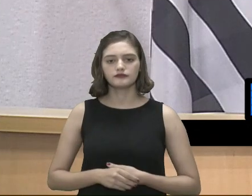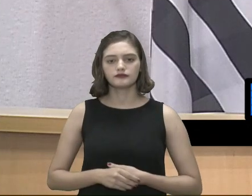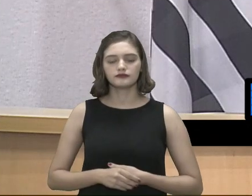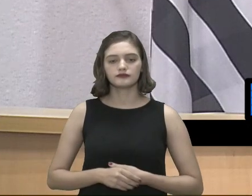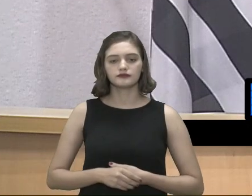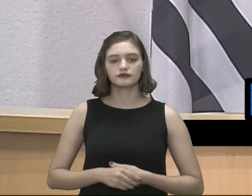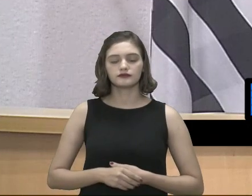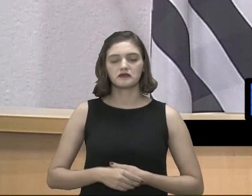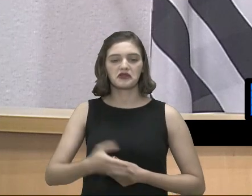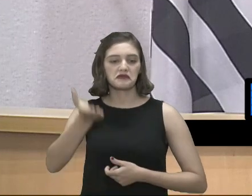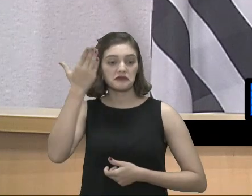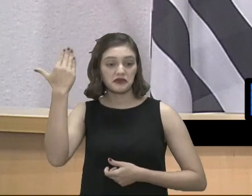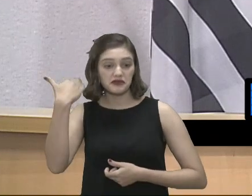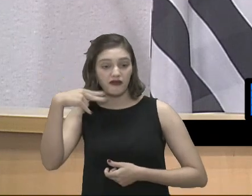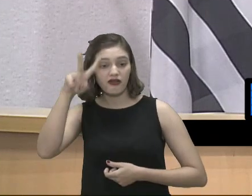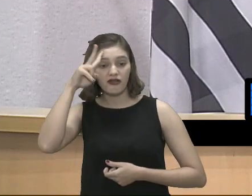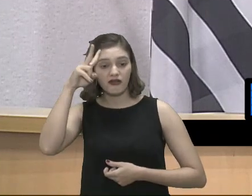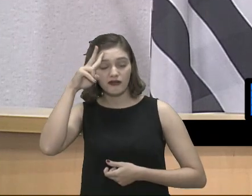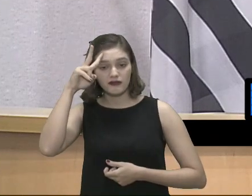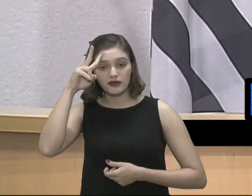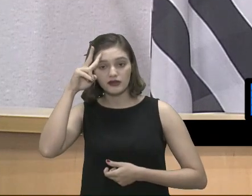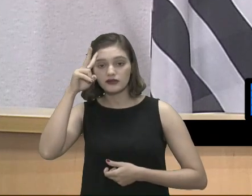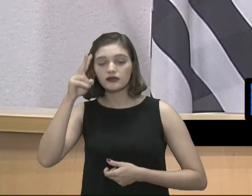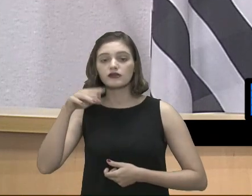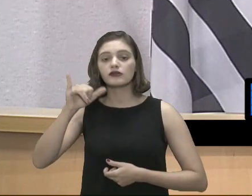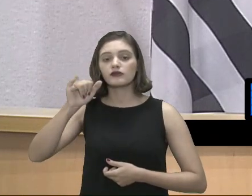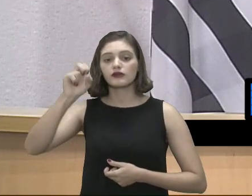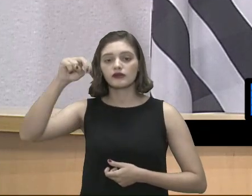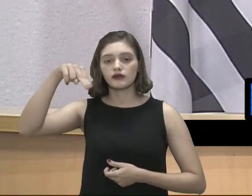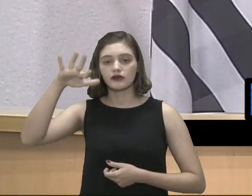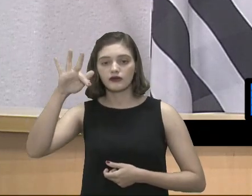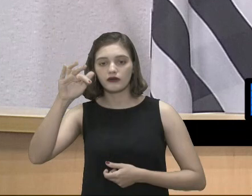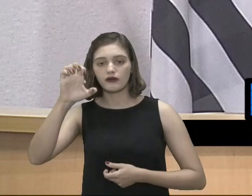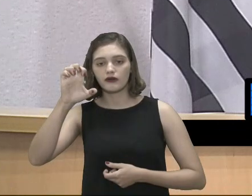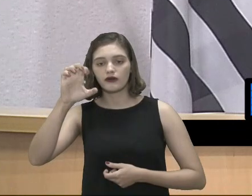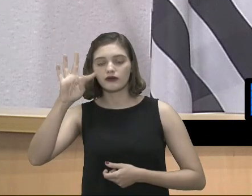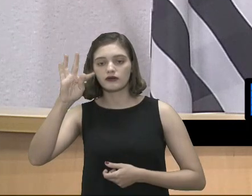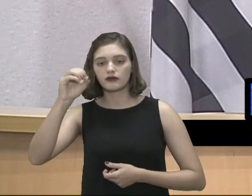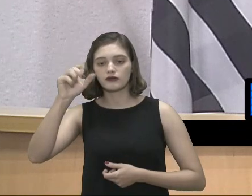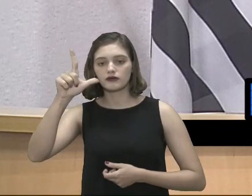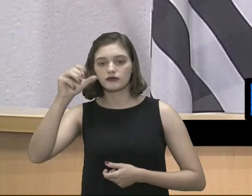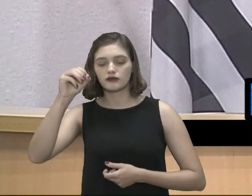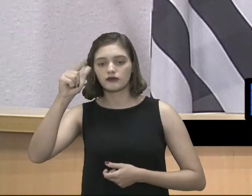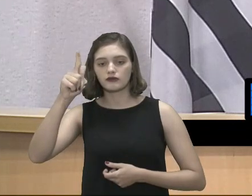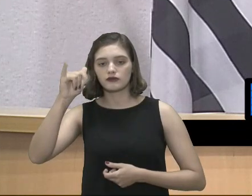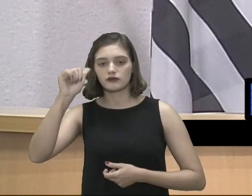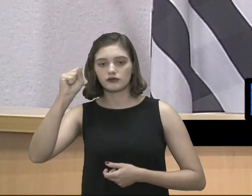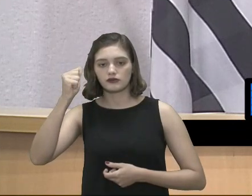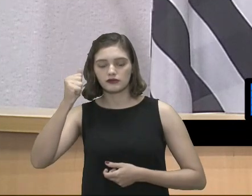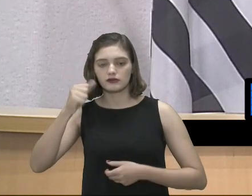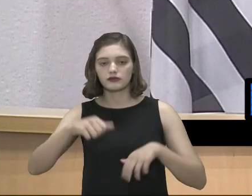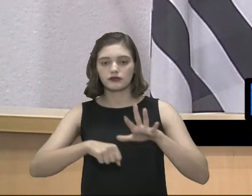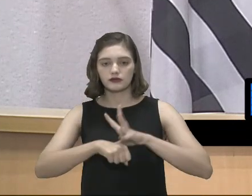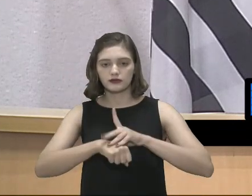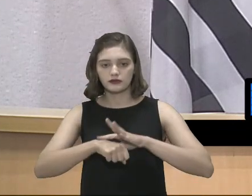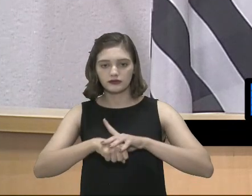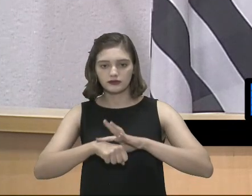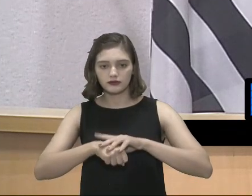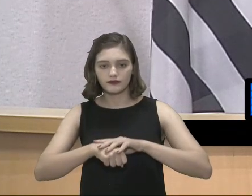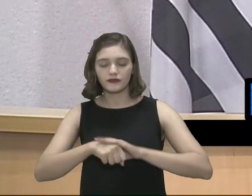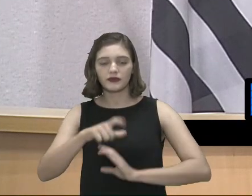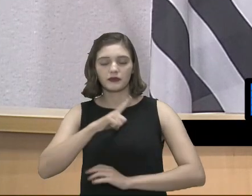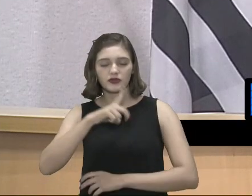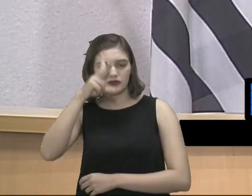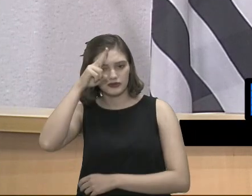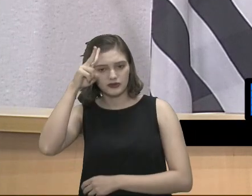né, eu levo várias pessoas lá no infectologia, que tem alguns problemas graves. Vou contar uma história para você, meio